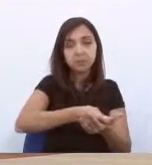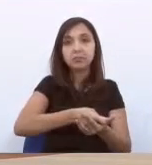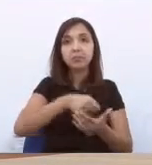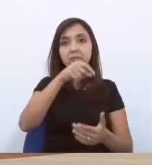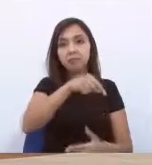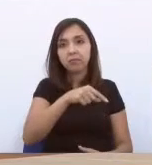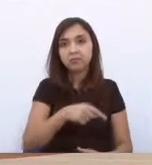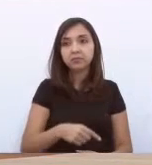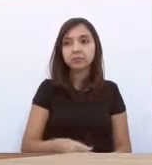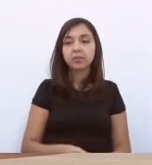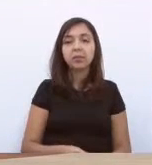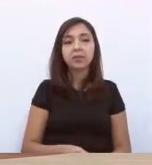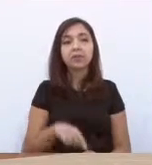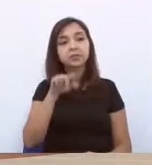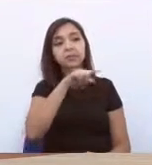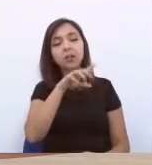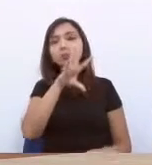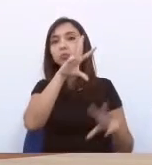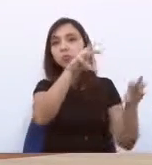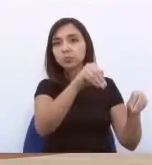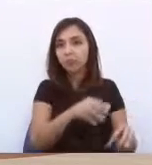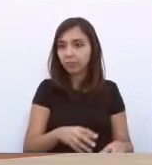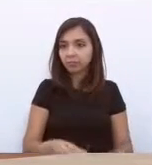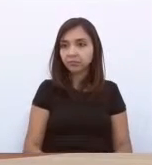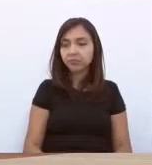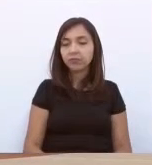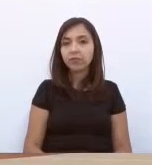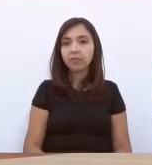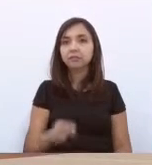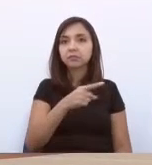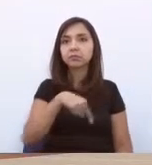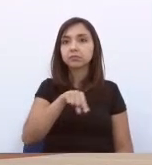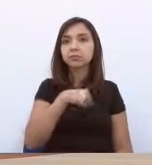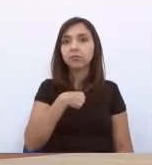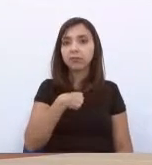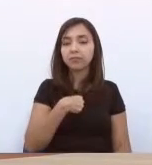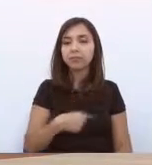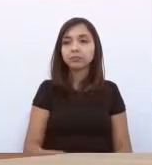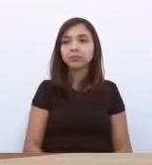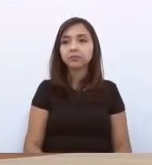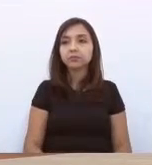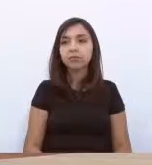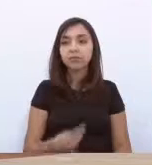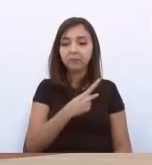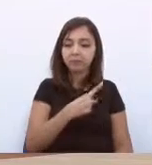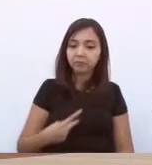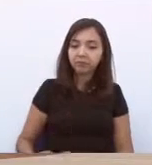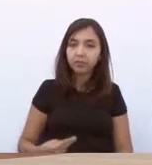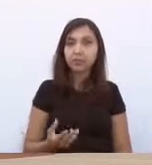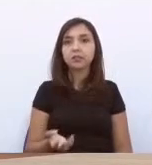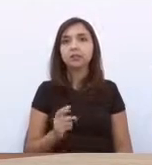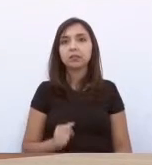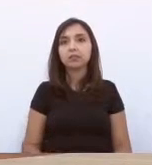subsídio aos micreiros. Isso daí eu não ouvi de presidente